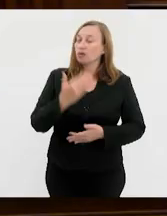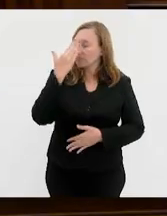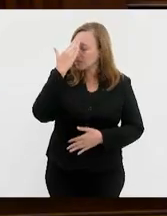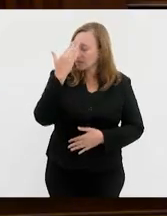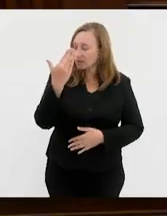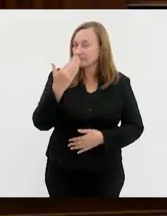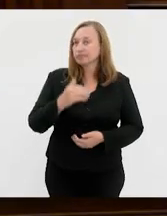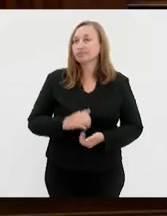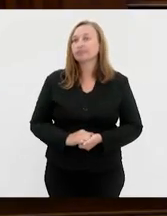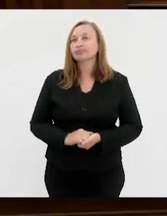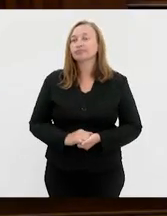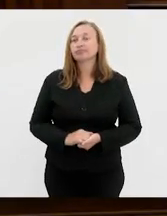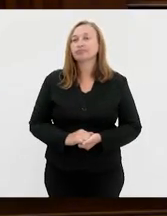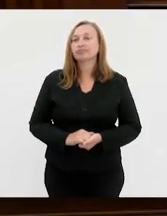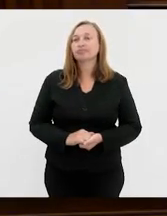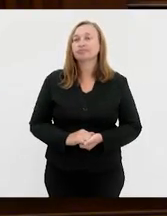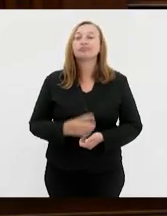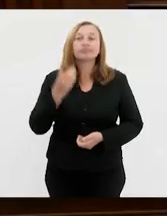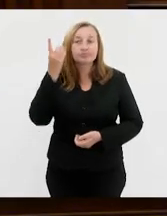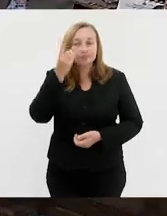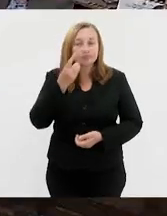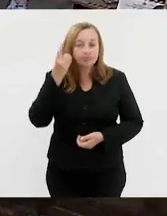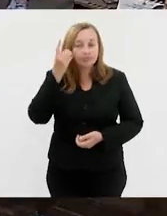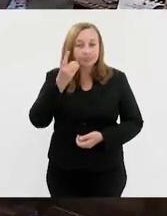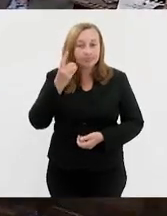meu deputado